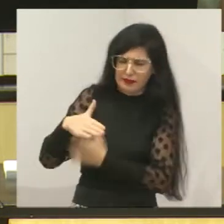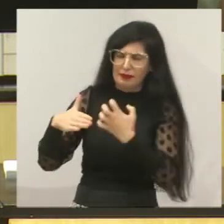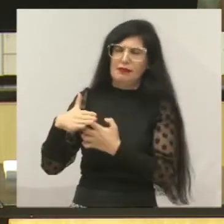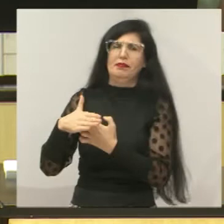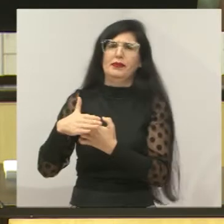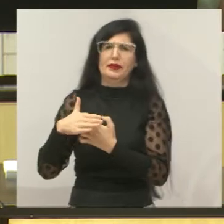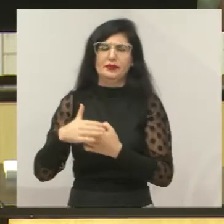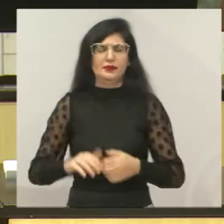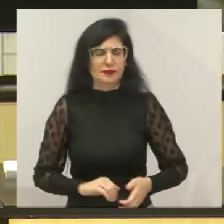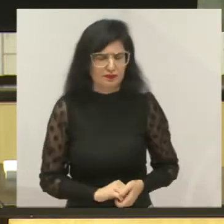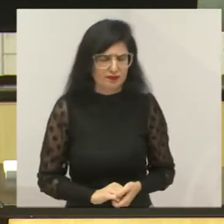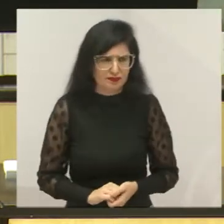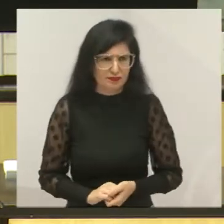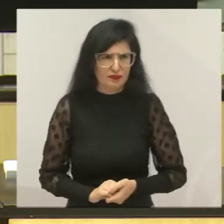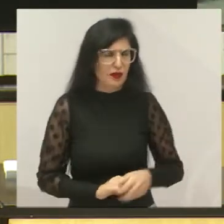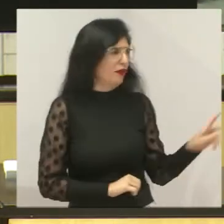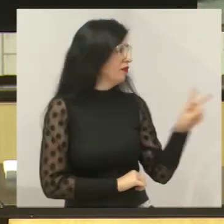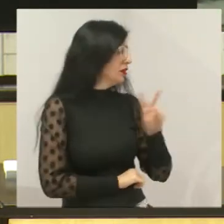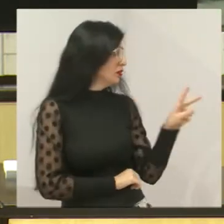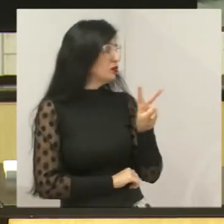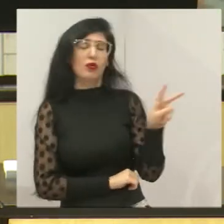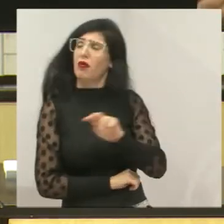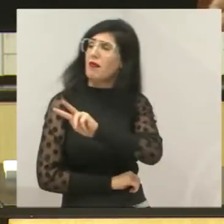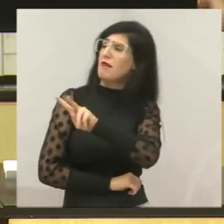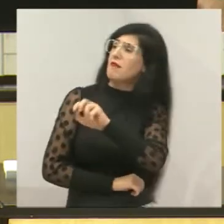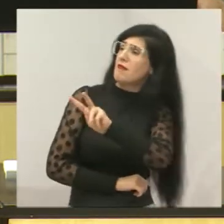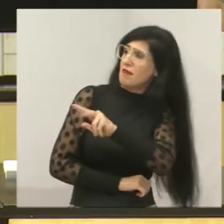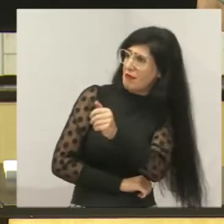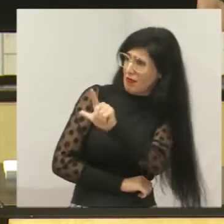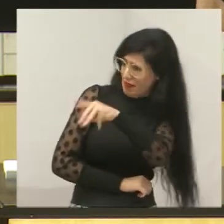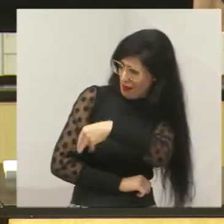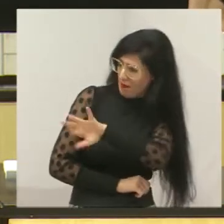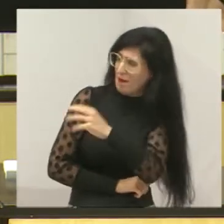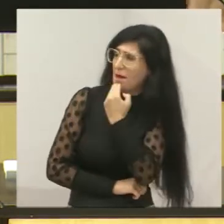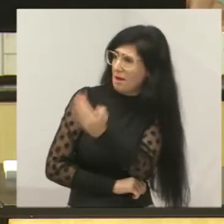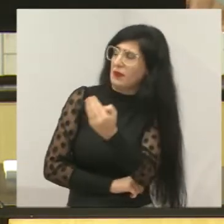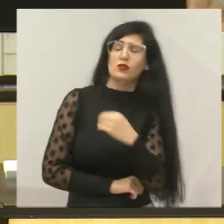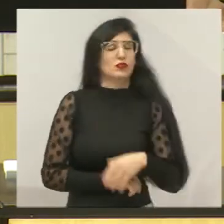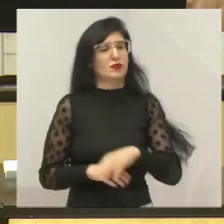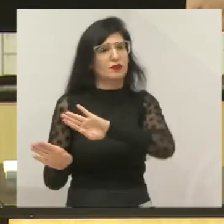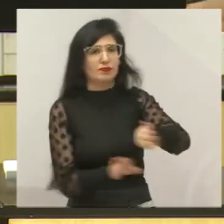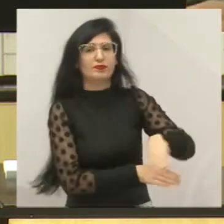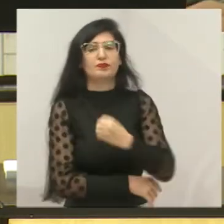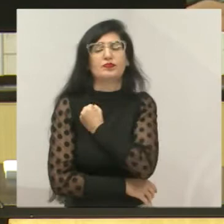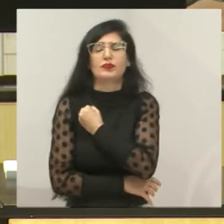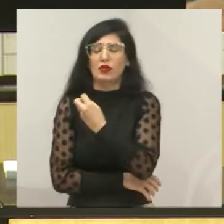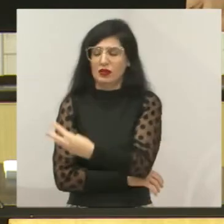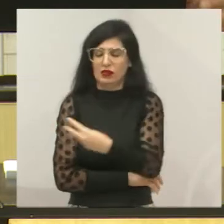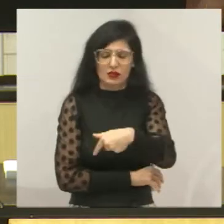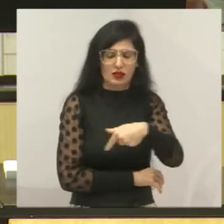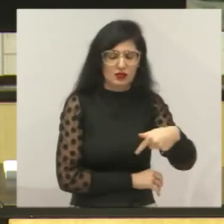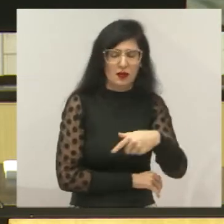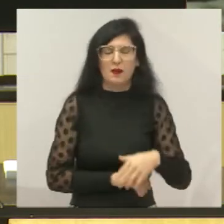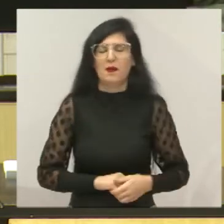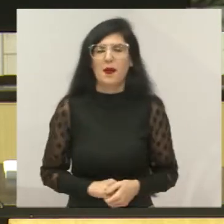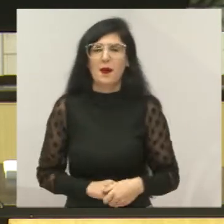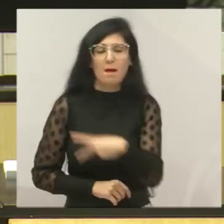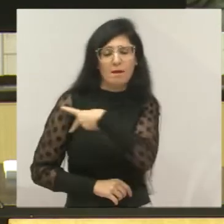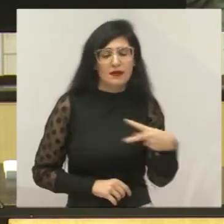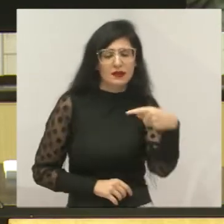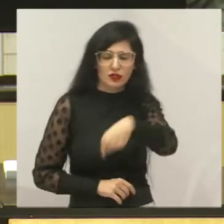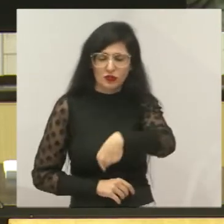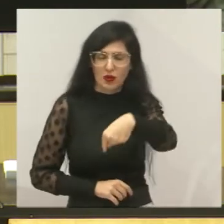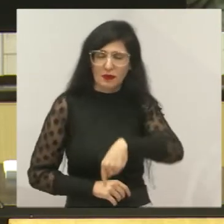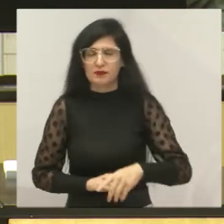dispensada, subscrevemos. Vereador Valmir Parque do Meia Lua. Requerimento número 377. Requeremos ao excelentíssimo senhor presidente